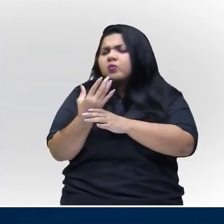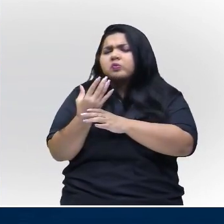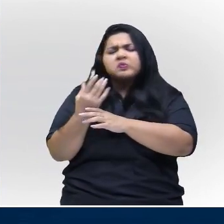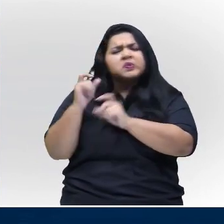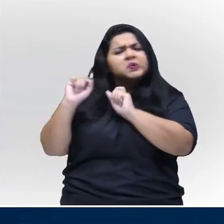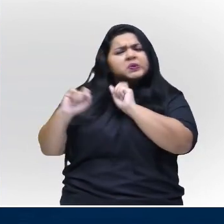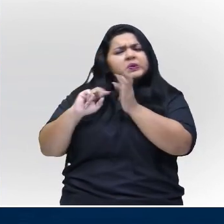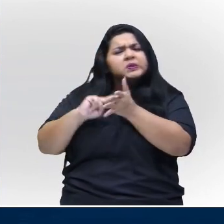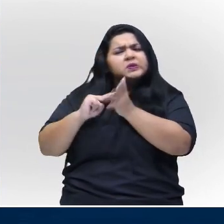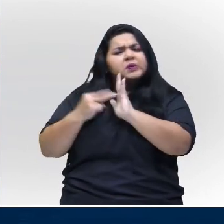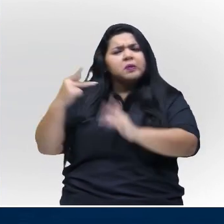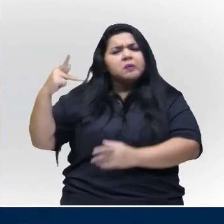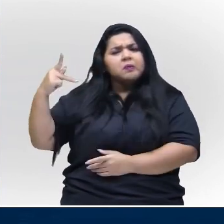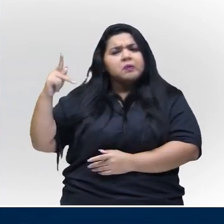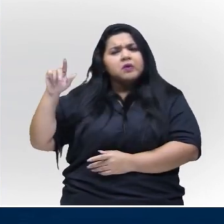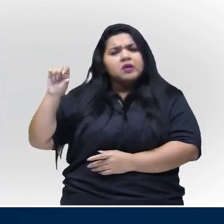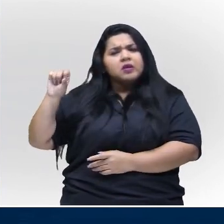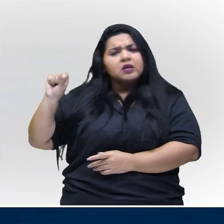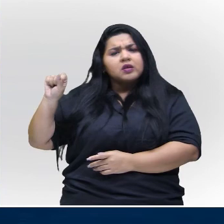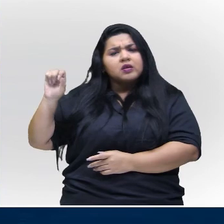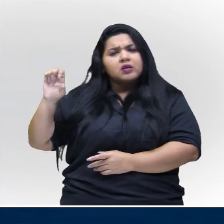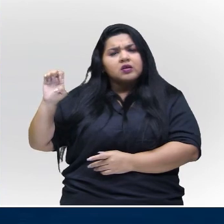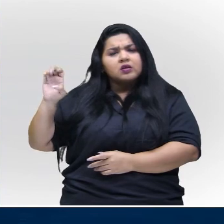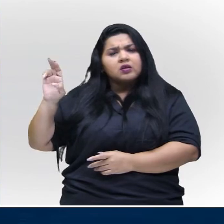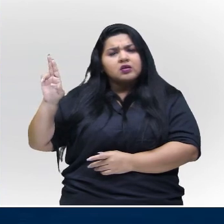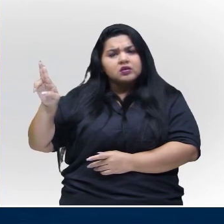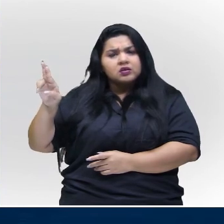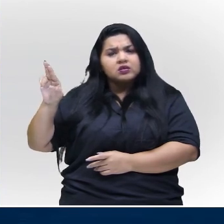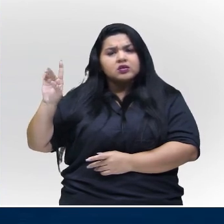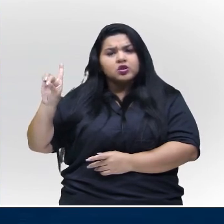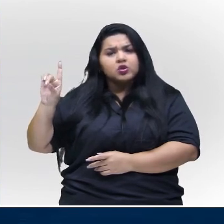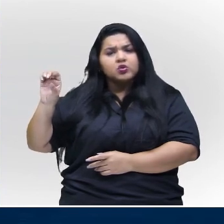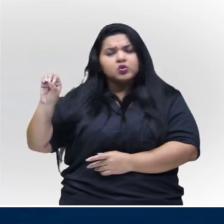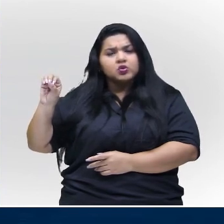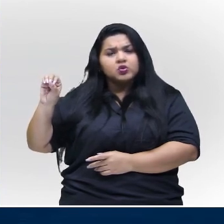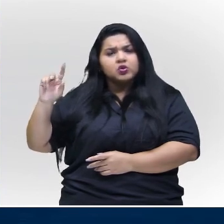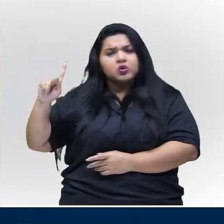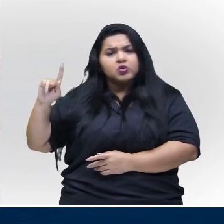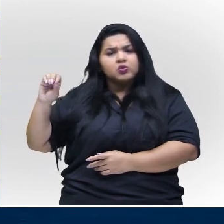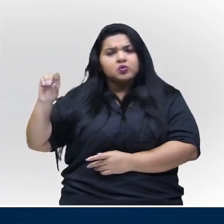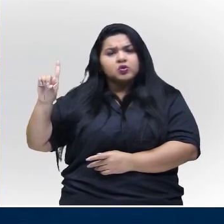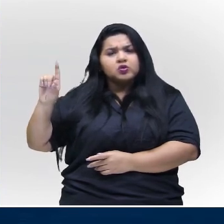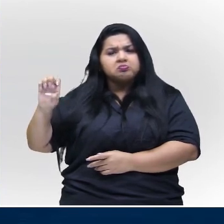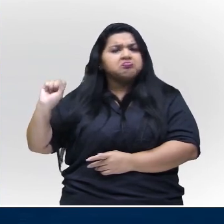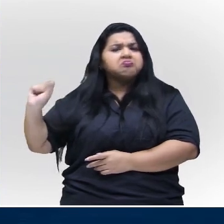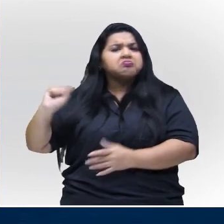que seriam pseudópodes? Vamos entender aqui essa palavra.